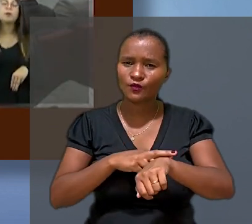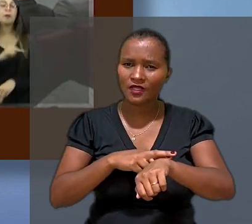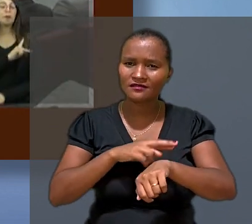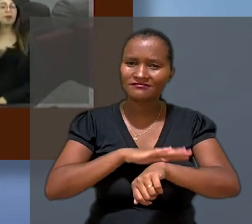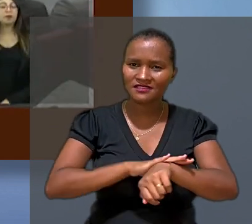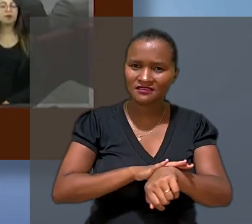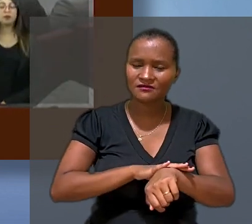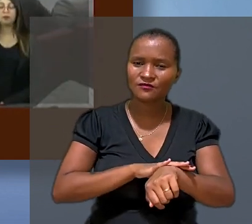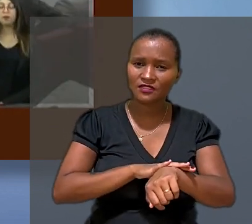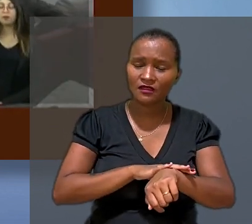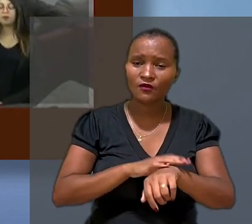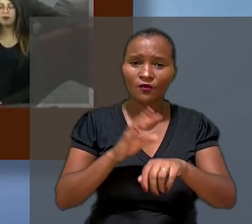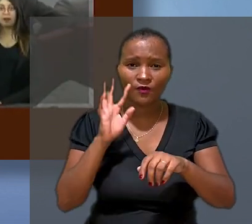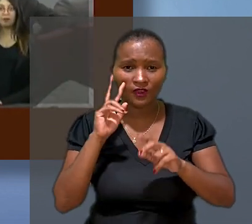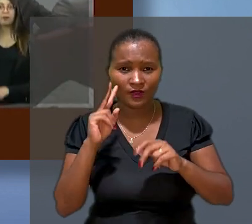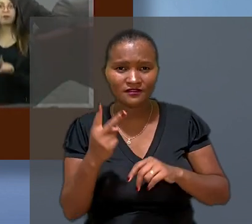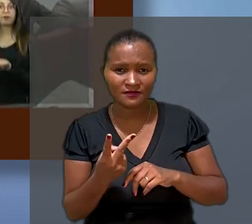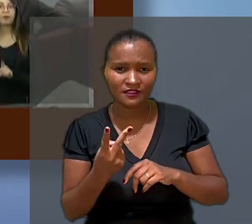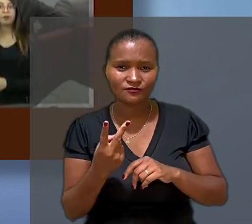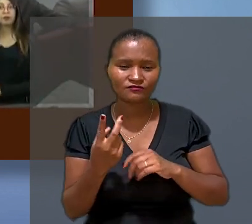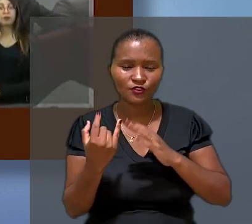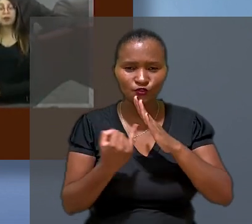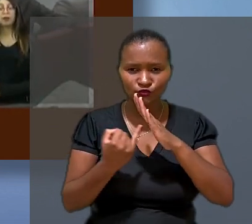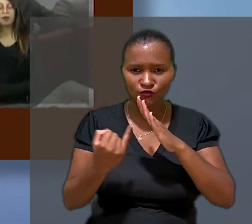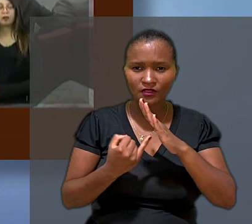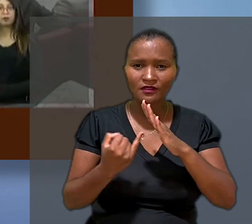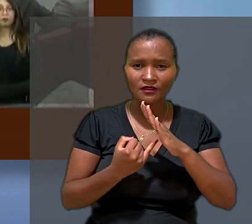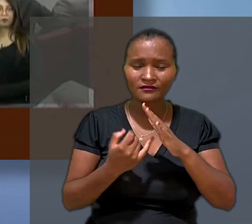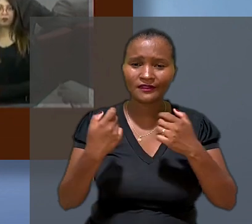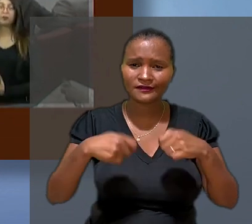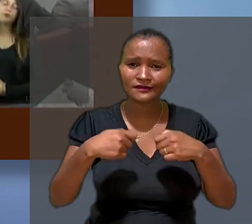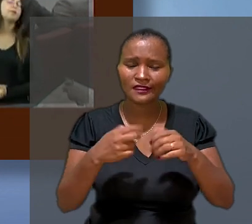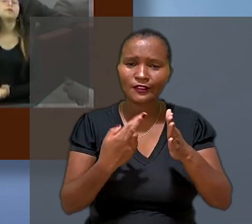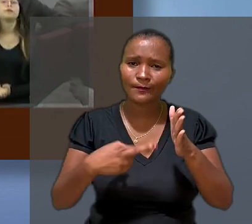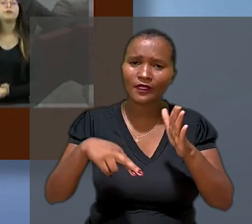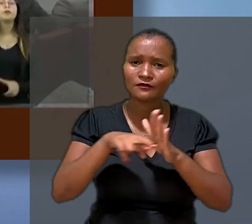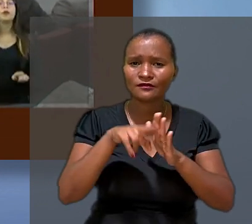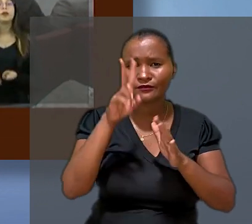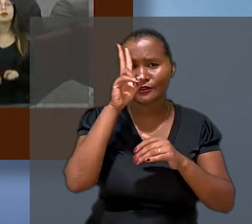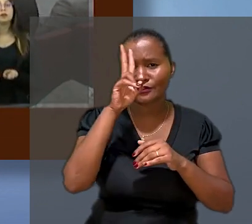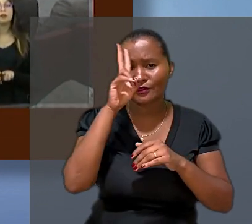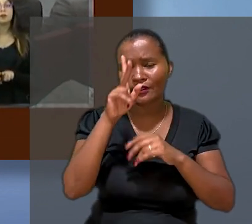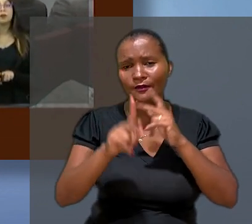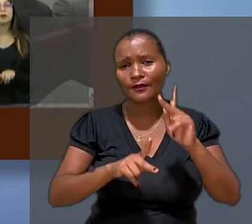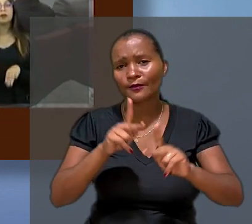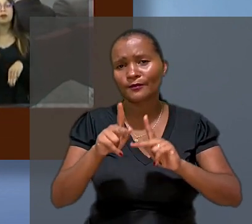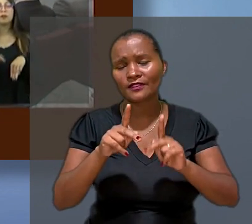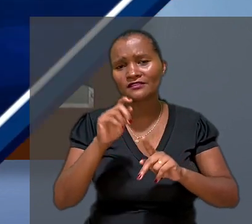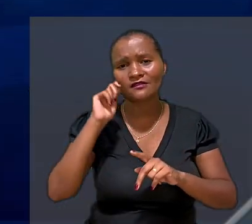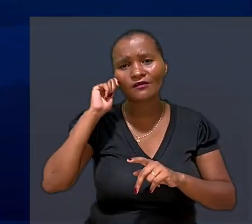com reconhecimento institucional da necessidade de reparação histórica para a população negra.